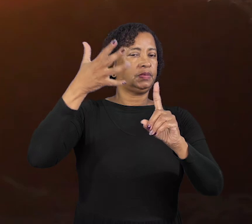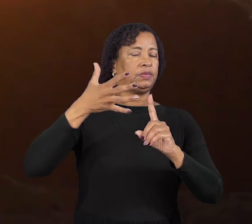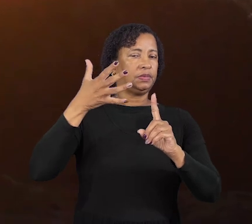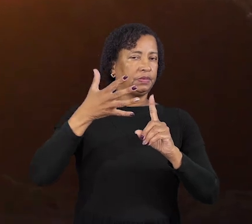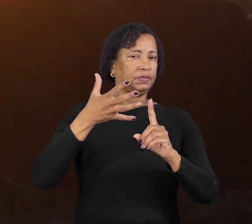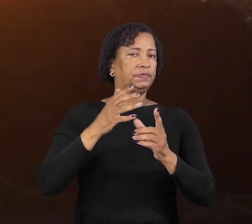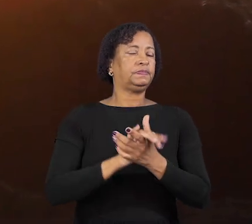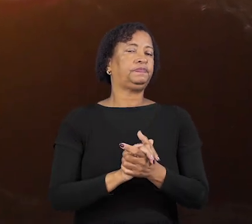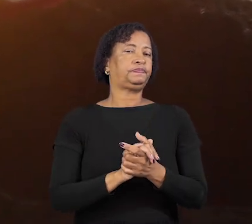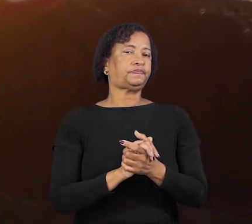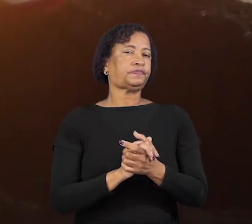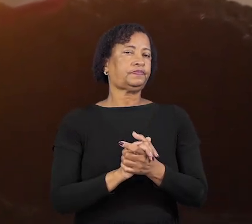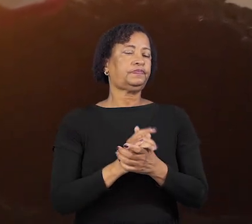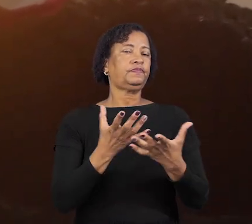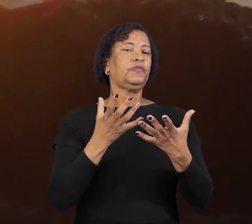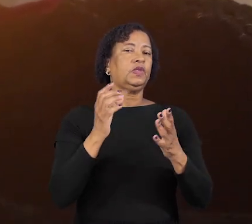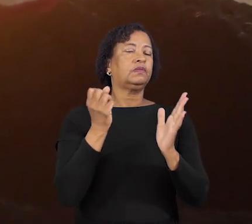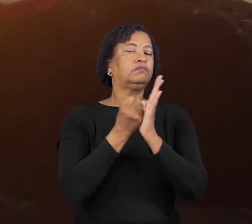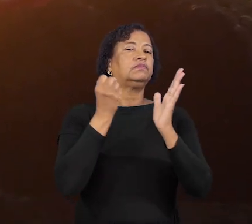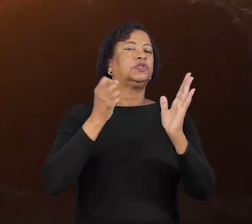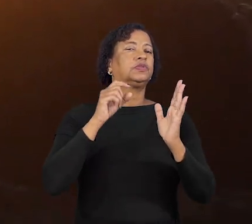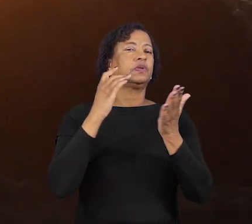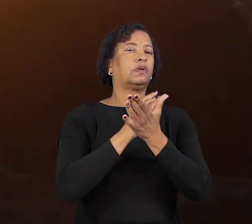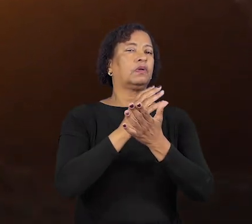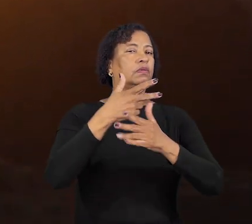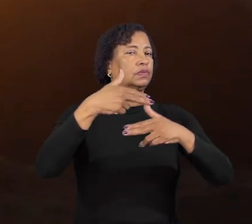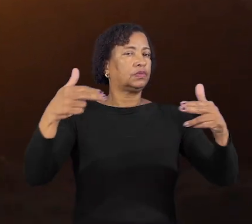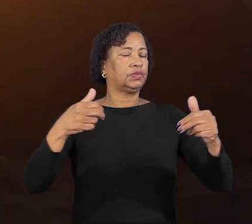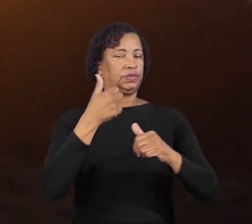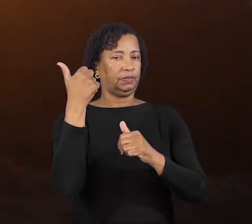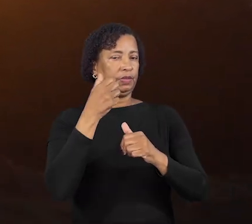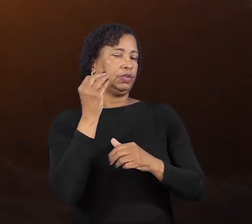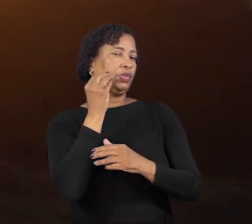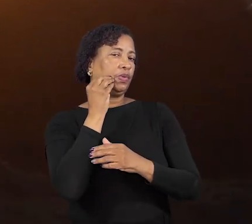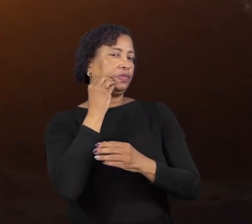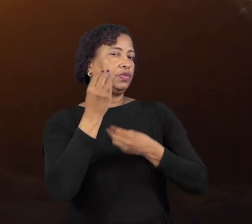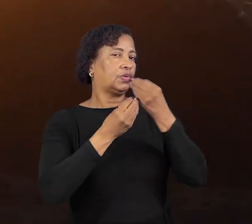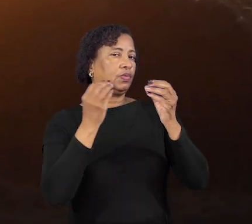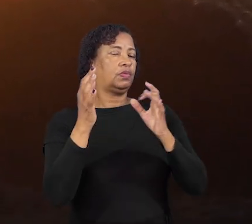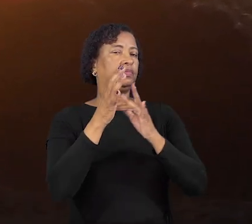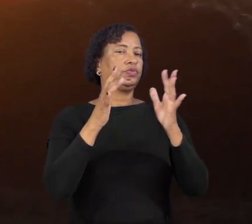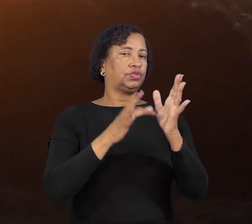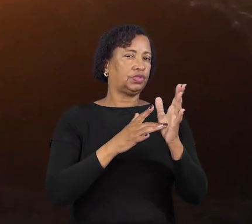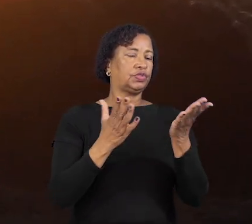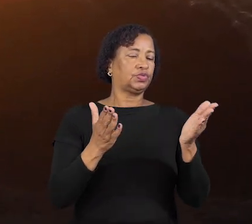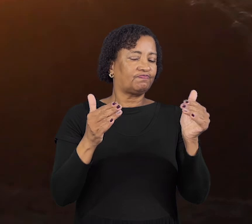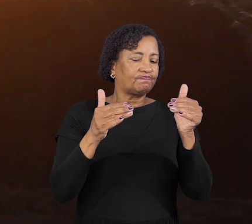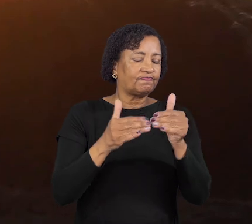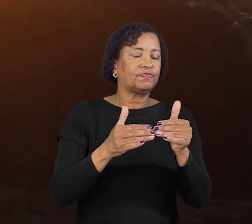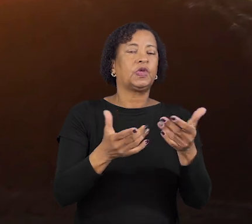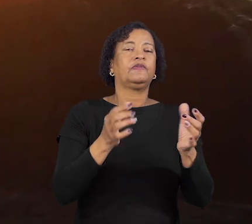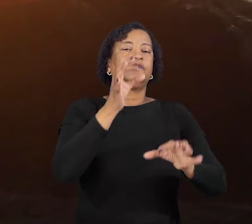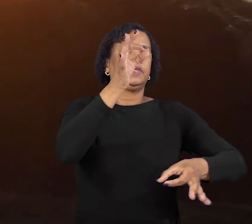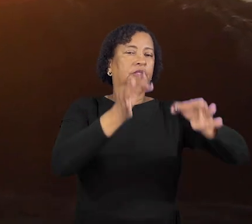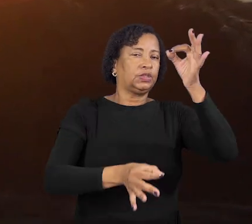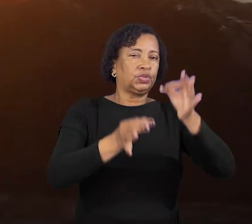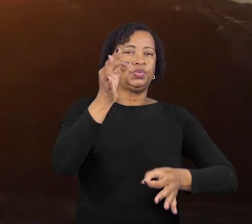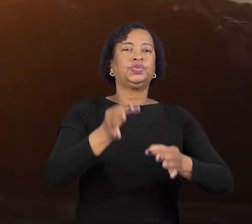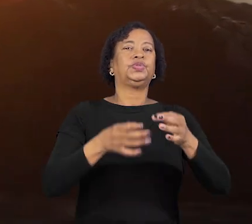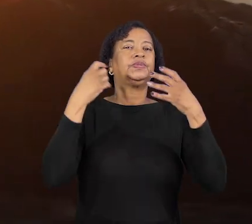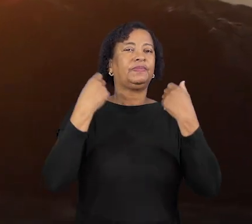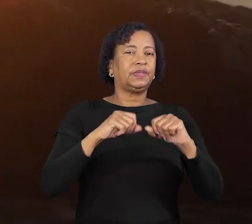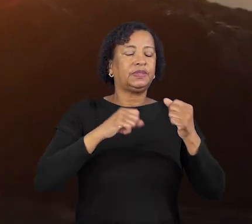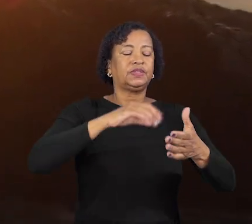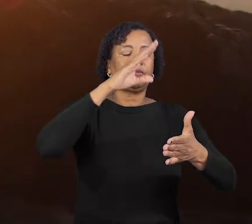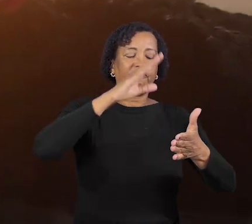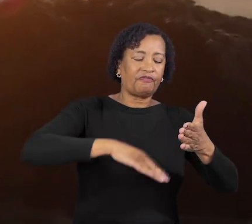espiritual, gostaria de destacar alguns pontos. Primeiro, observe como Jesus enfatiza a questão da justiça, de ser justo.